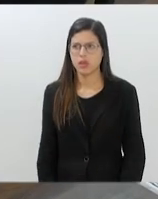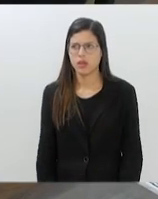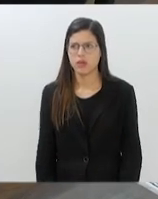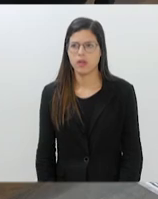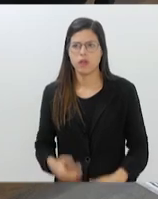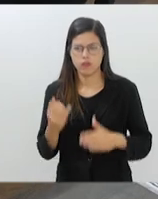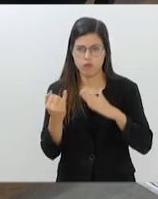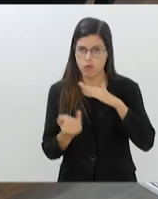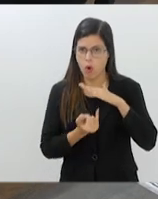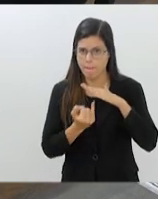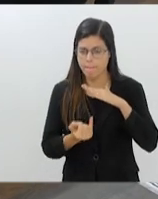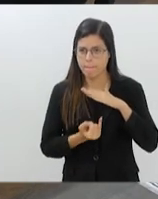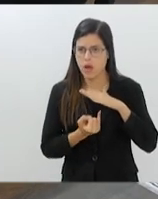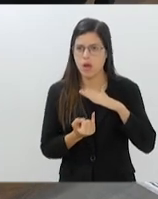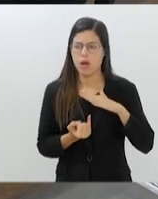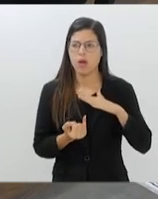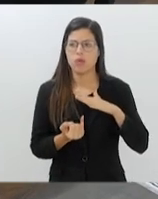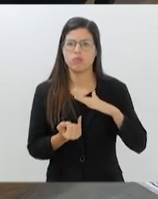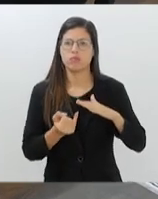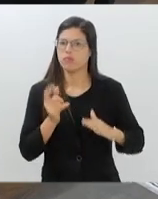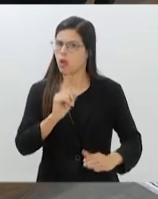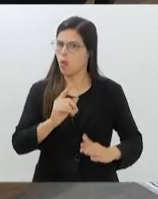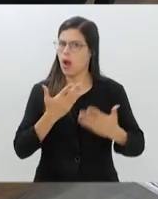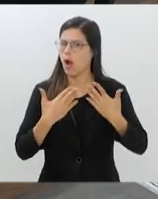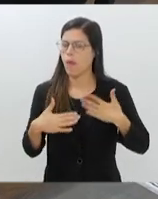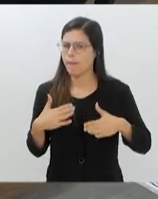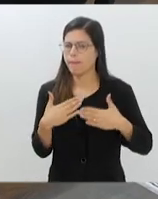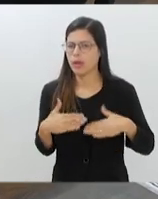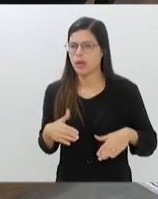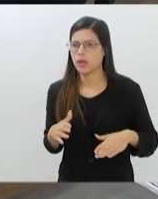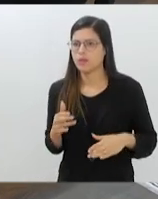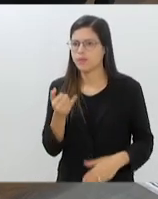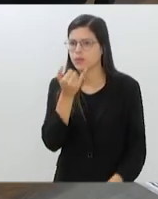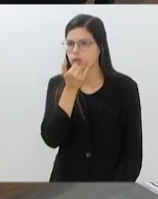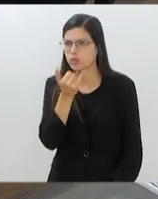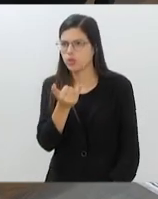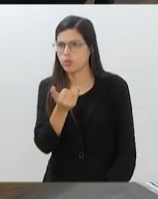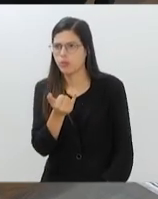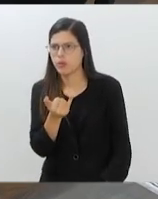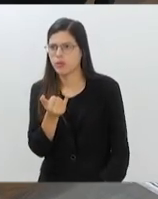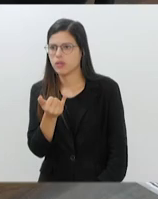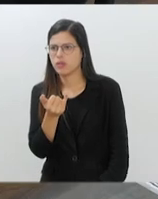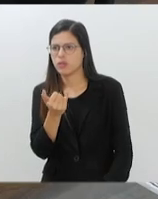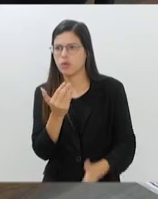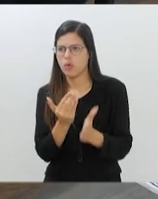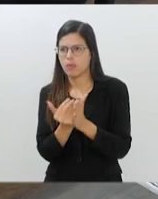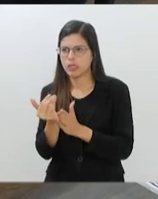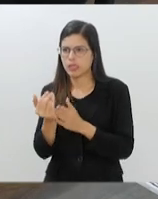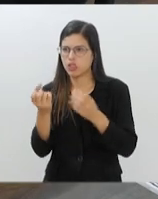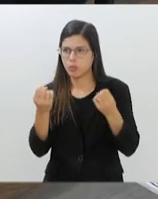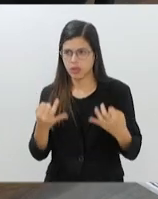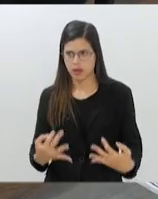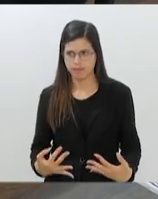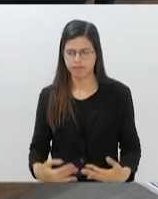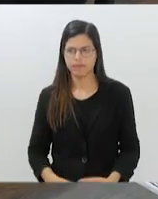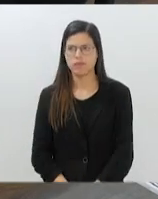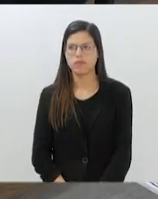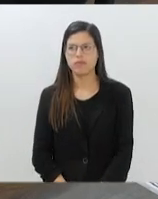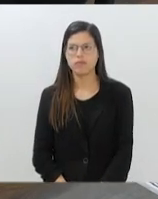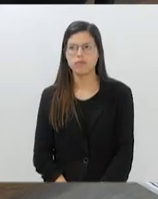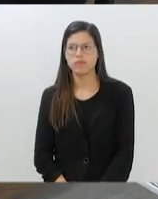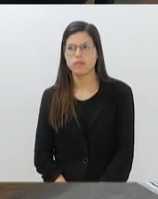informal não não não calma só desculpa desculpa deixa eu começar aqui a explicar